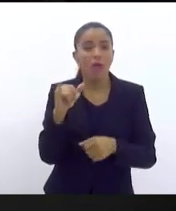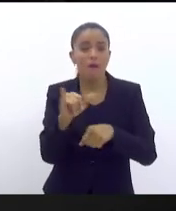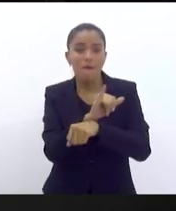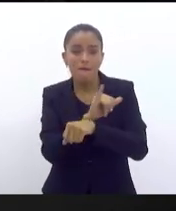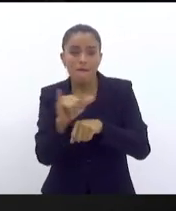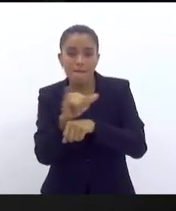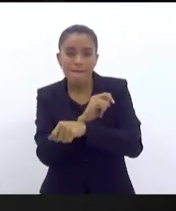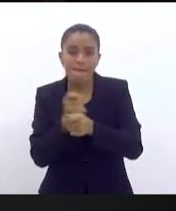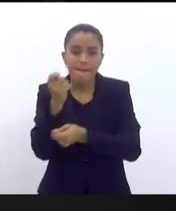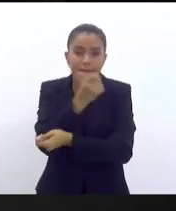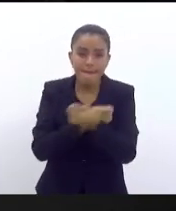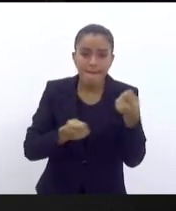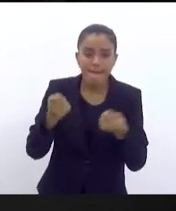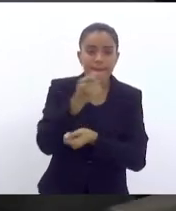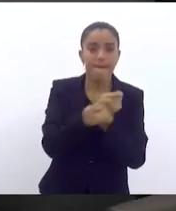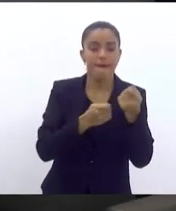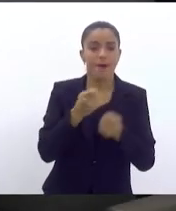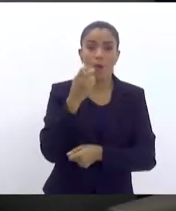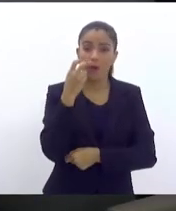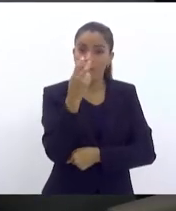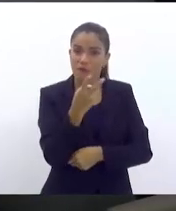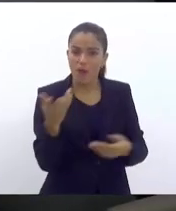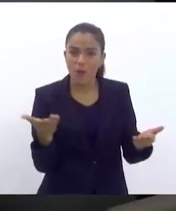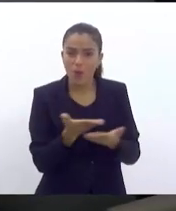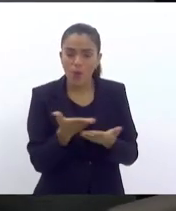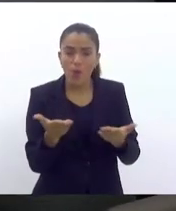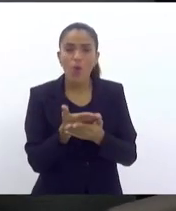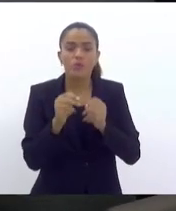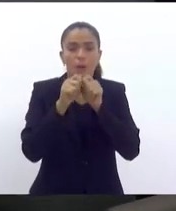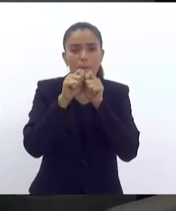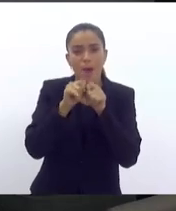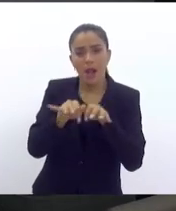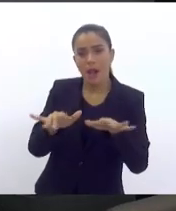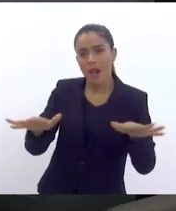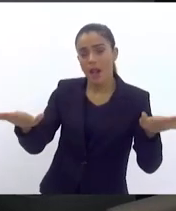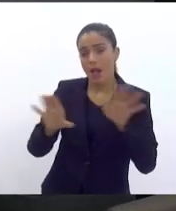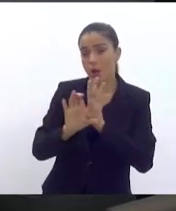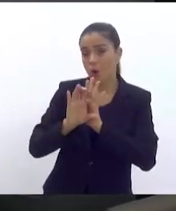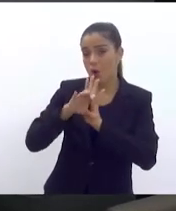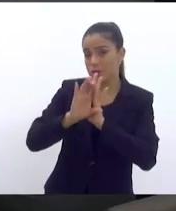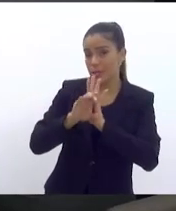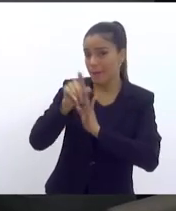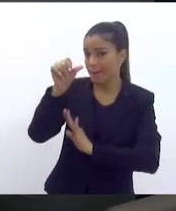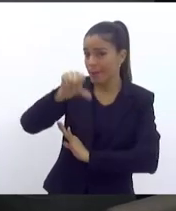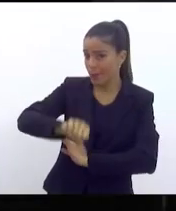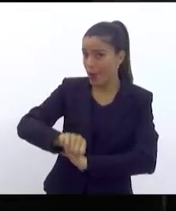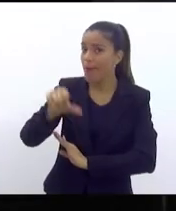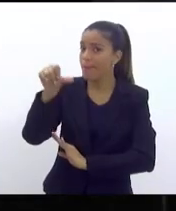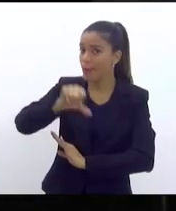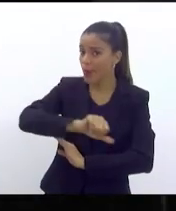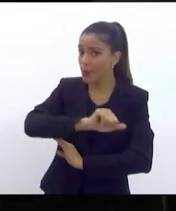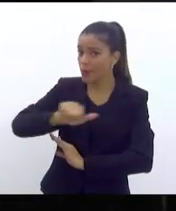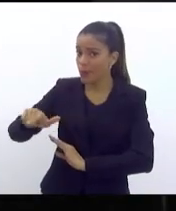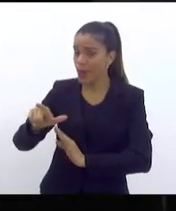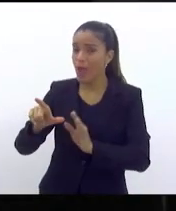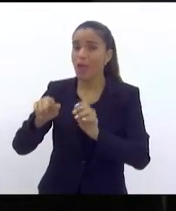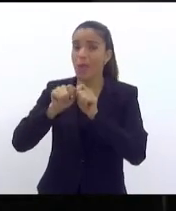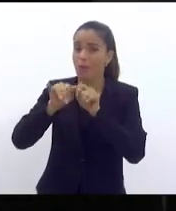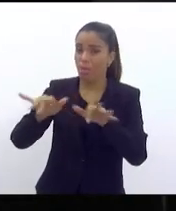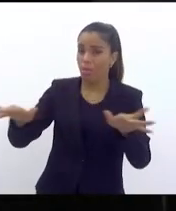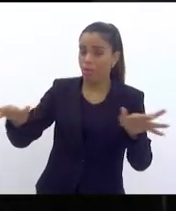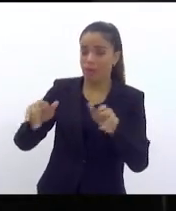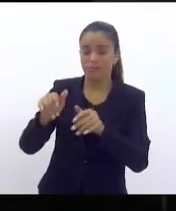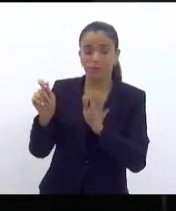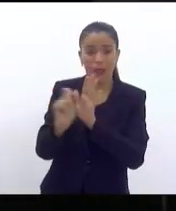grande ardil o que nós vemos hoje em dia é uma disseminação do conceito isso é o pior pior do que a disseminação da própria droga